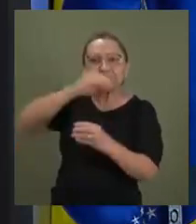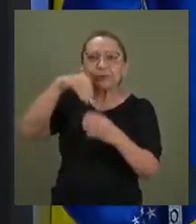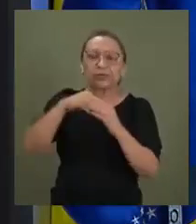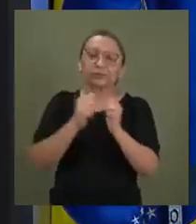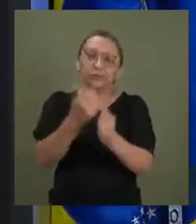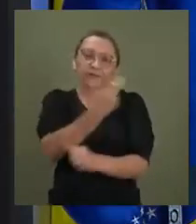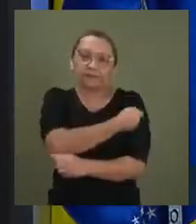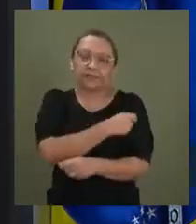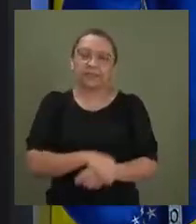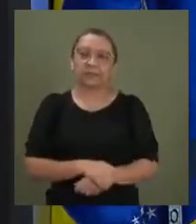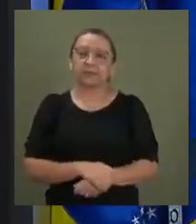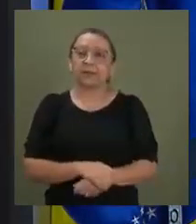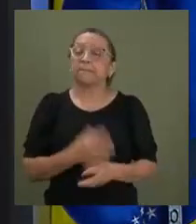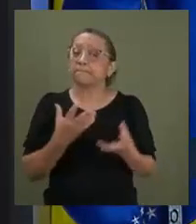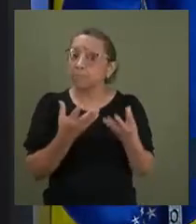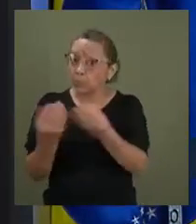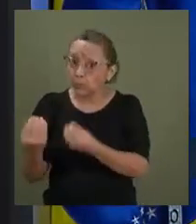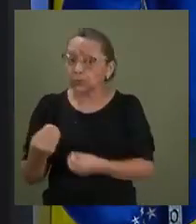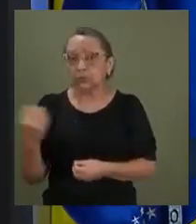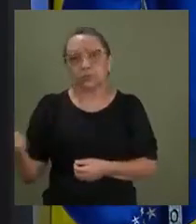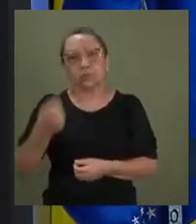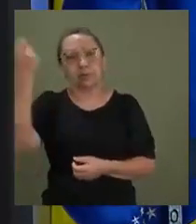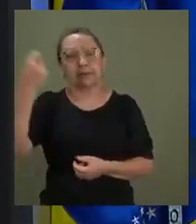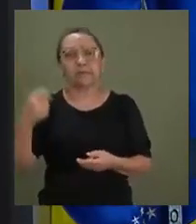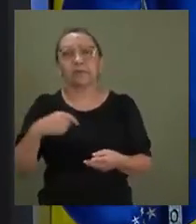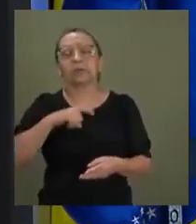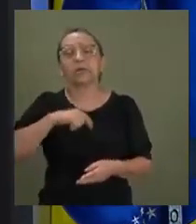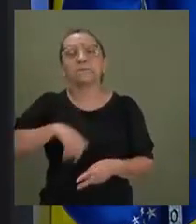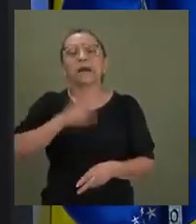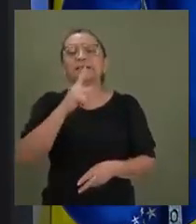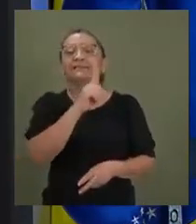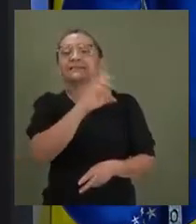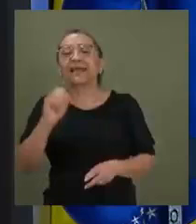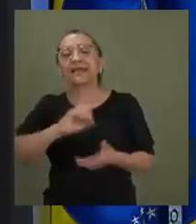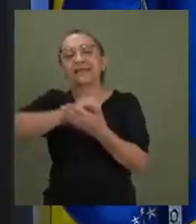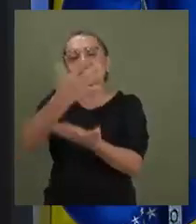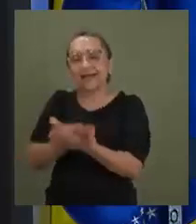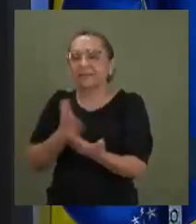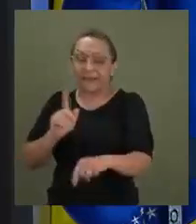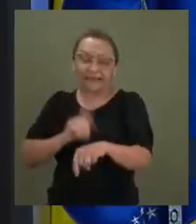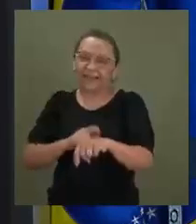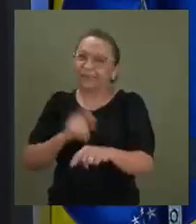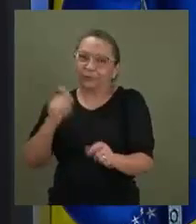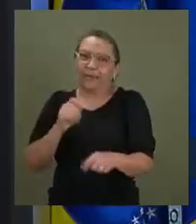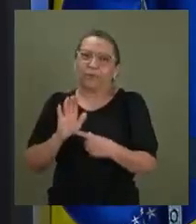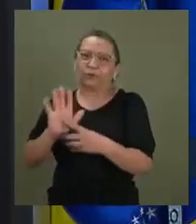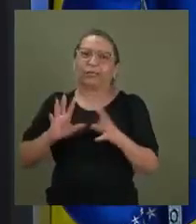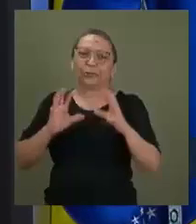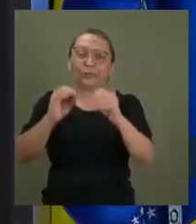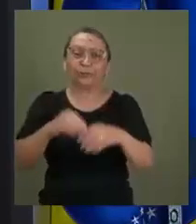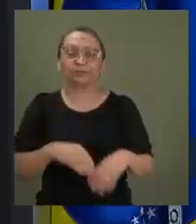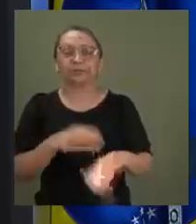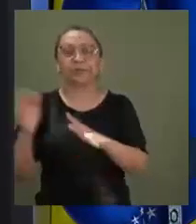Altamente inflamatórios, vários trabalhos mostrando isso. Eu tenho mais de 100 slides, mas pelo tempo eu tive que reduzir. Segundo o Manual